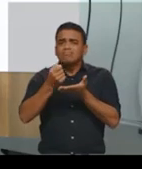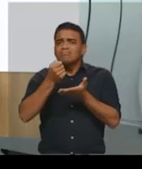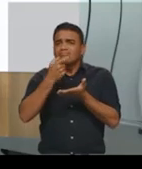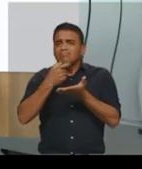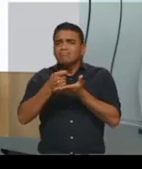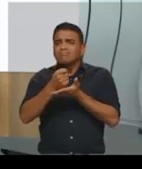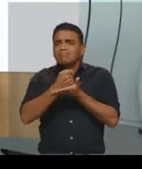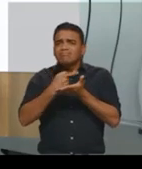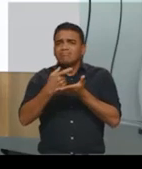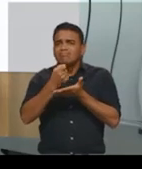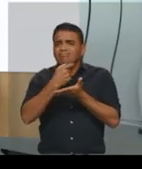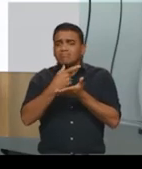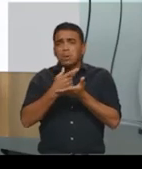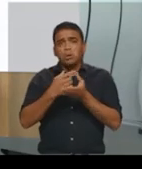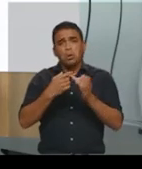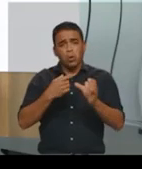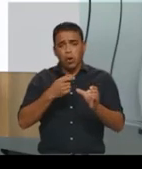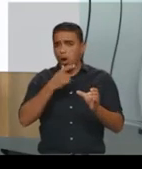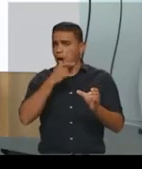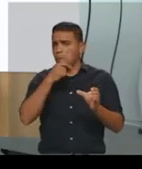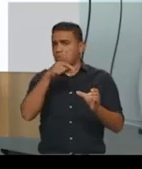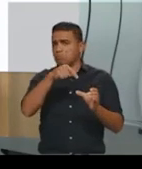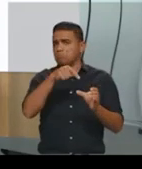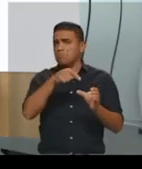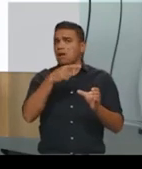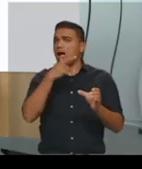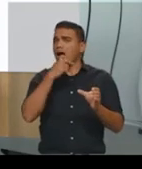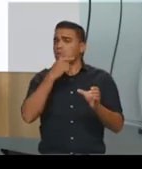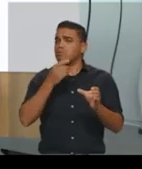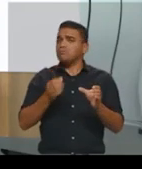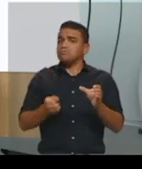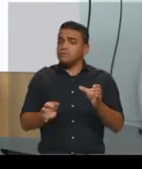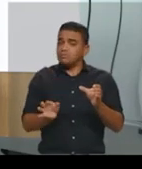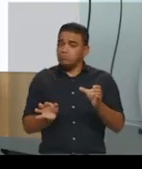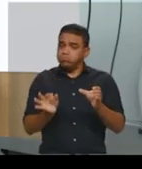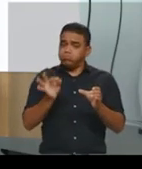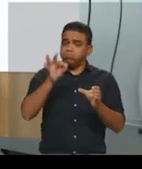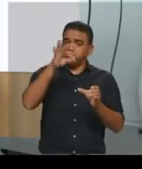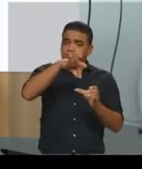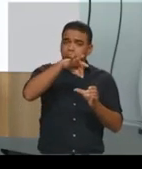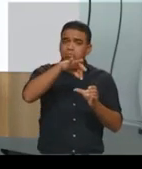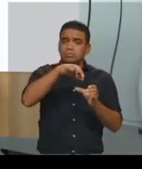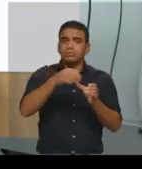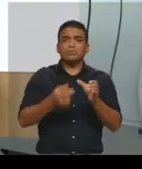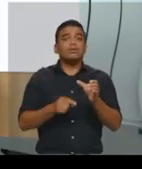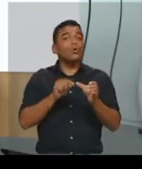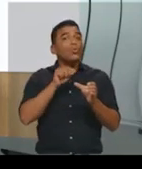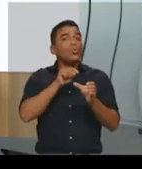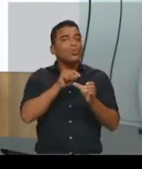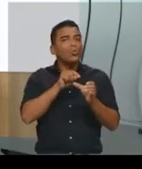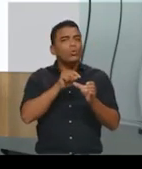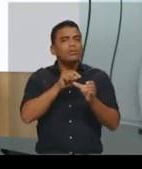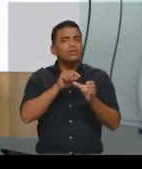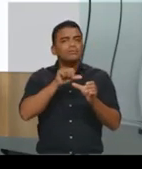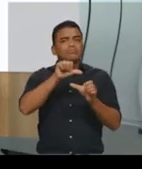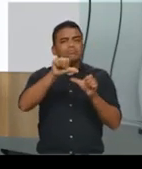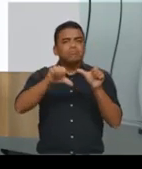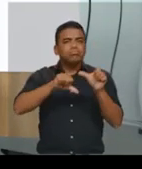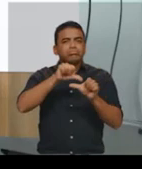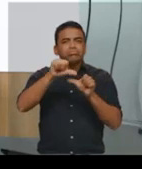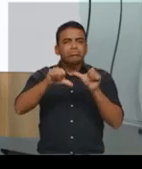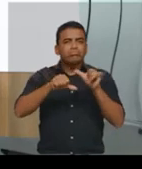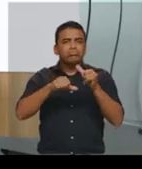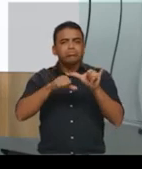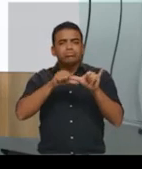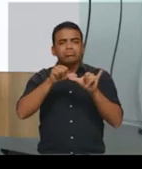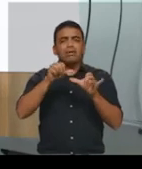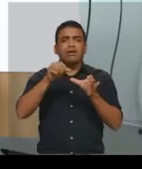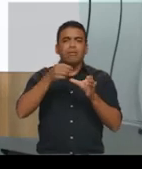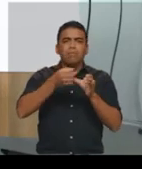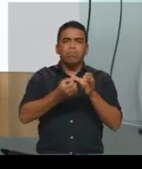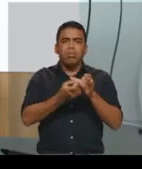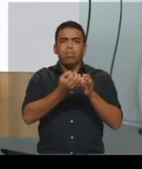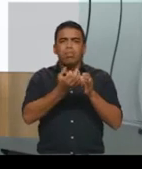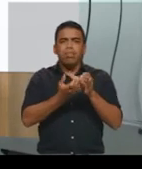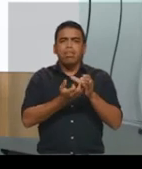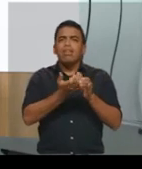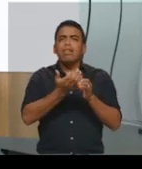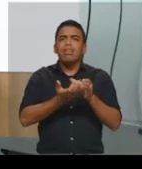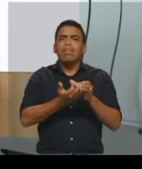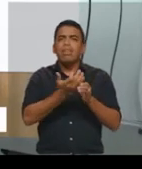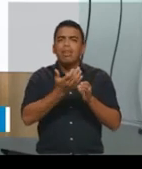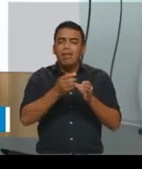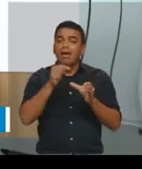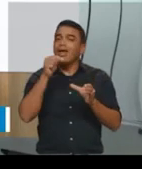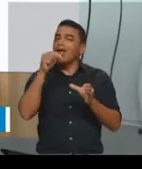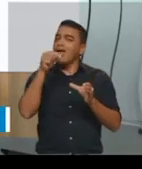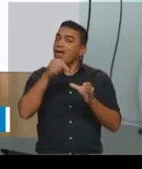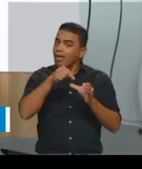né? Pode ser um copo de água, por exemplo. Quando eu coloco os dois em contato e há essa formação de bolhas, isso também é uma evidência de